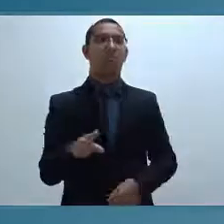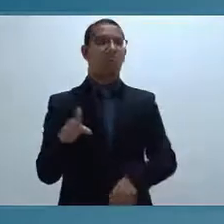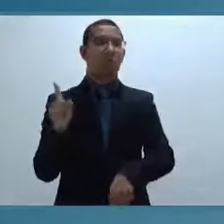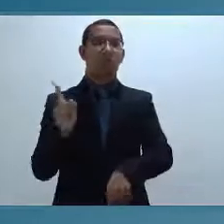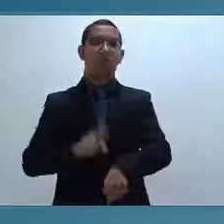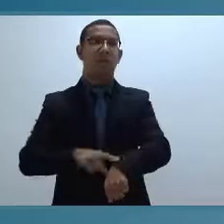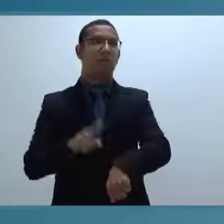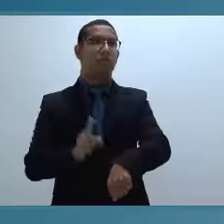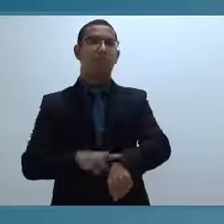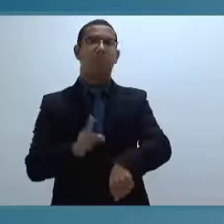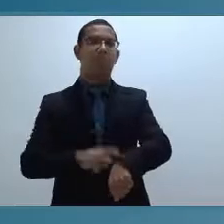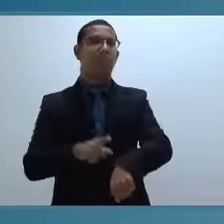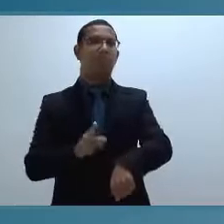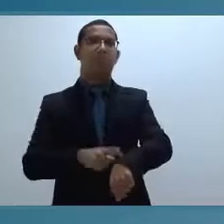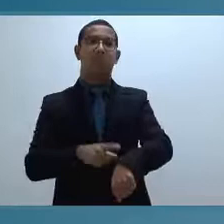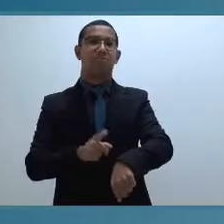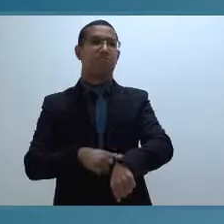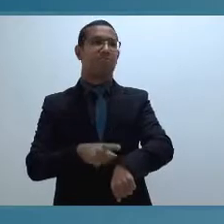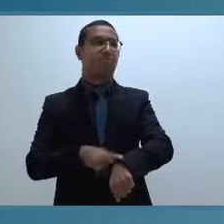que